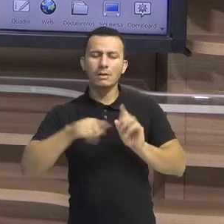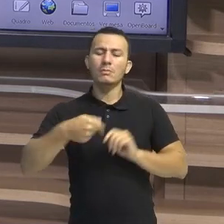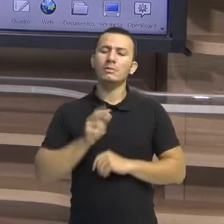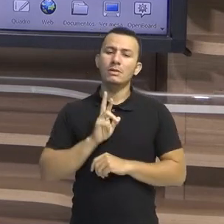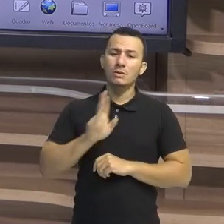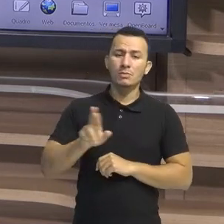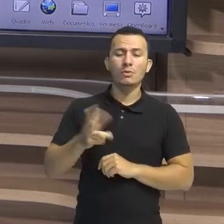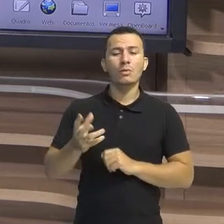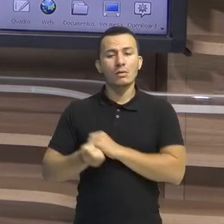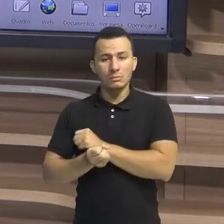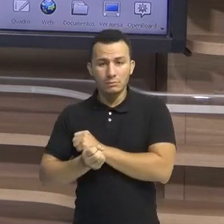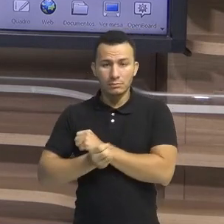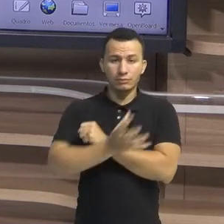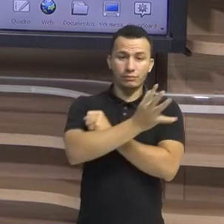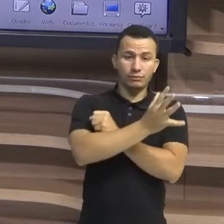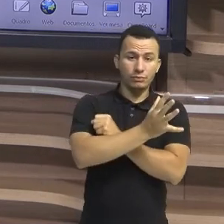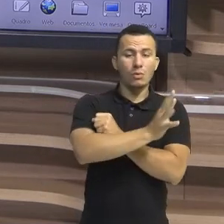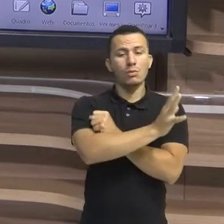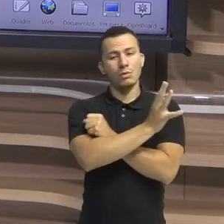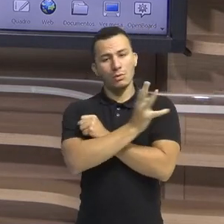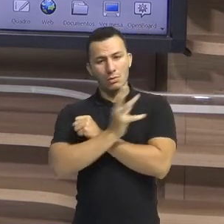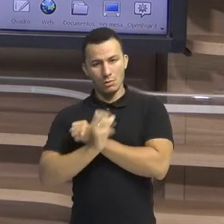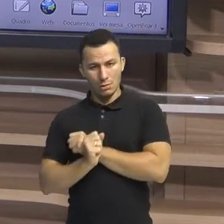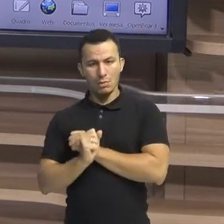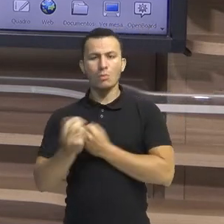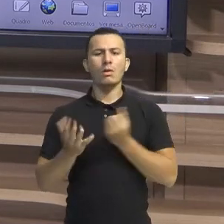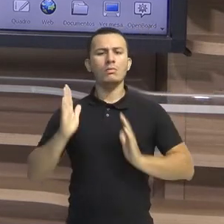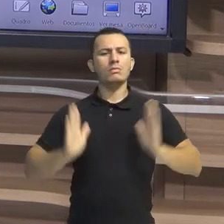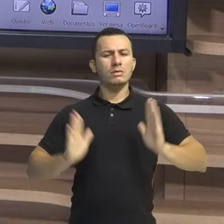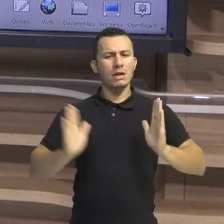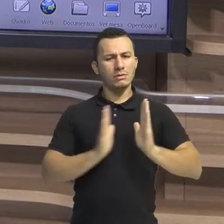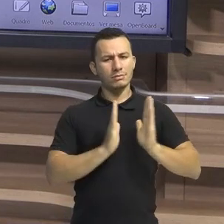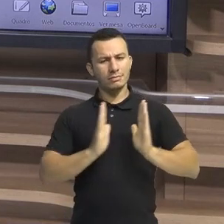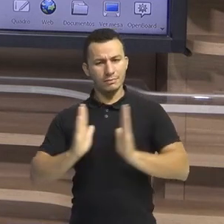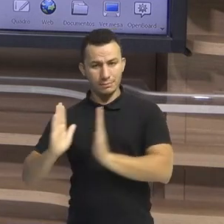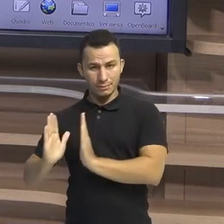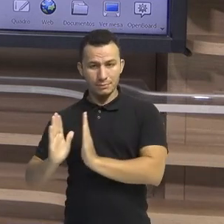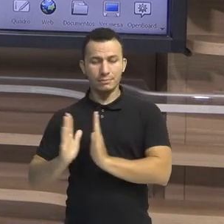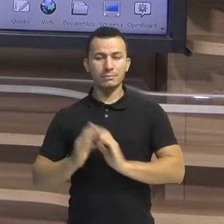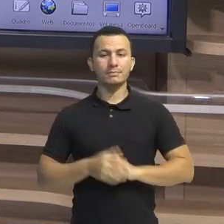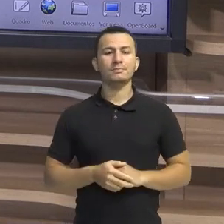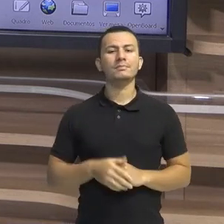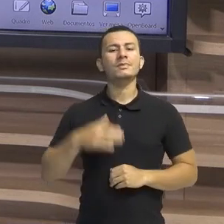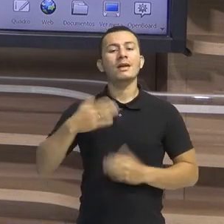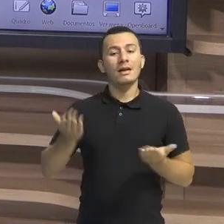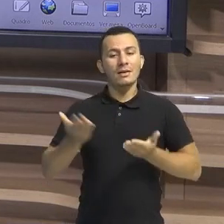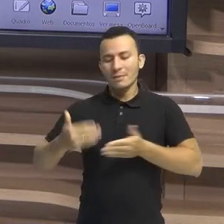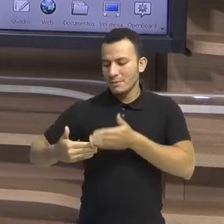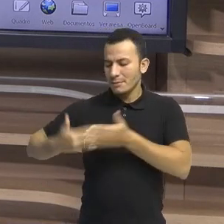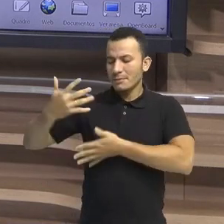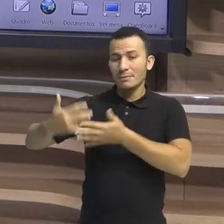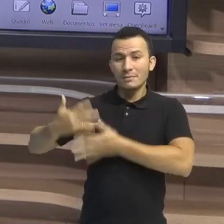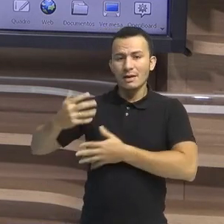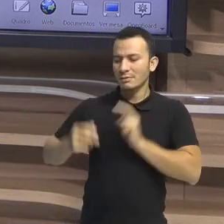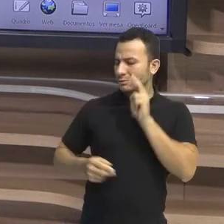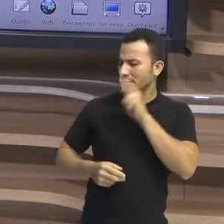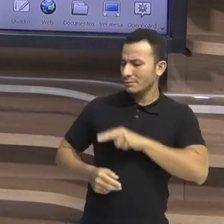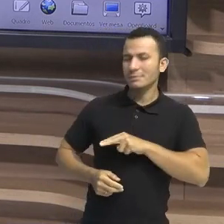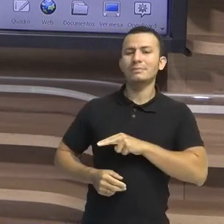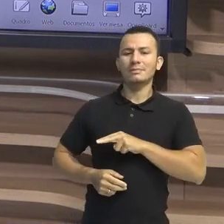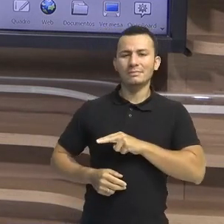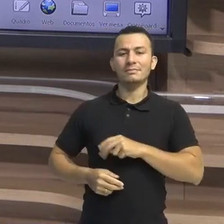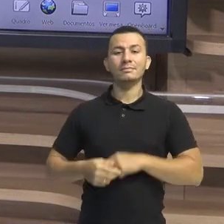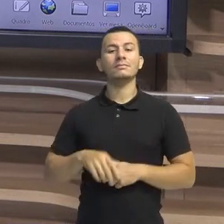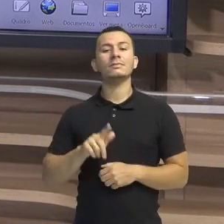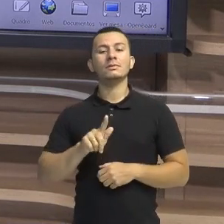se é processo isotérmico ou endotérmico e marcar a alternativa correta, certo? Vamos ver o que vocês estão respondendo aqui. A